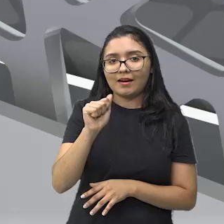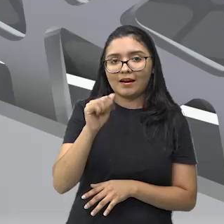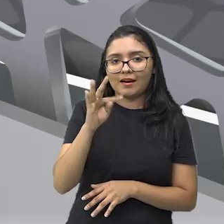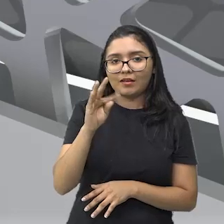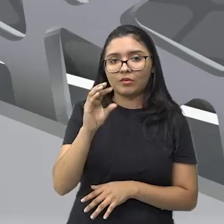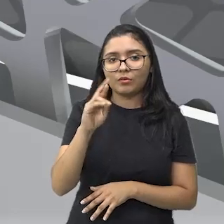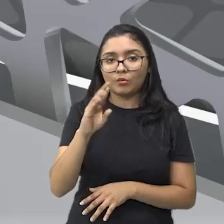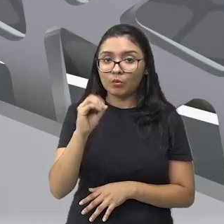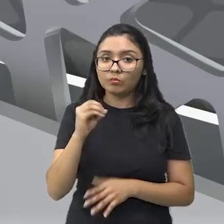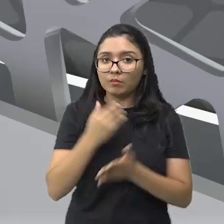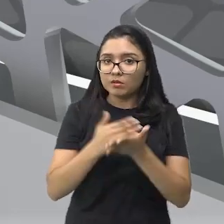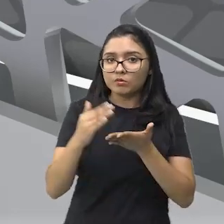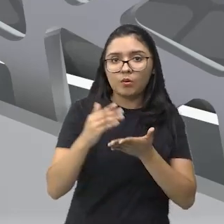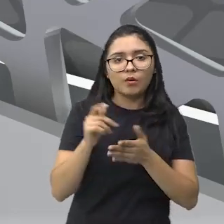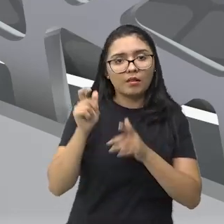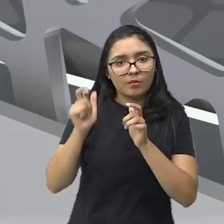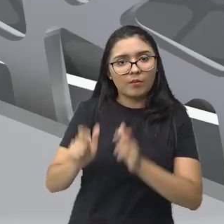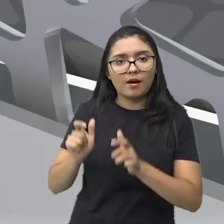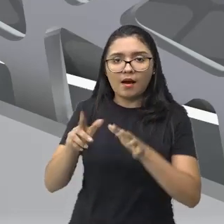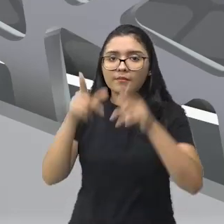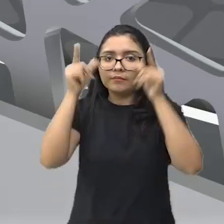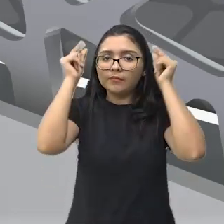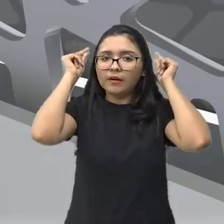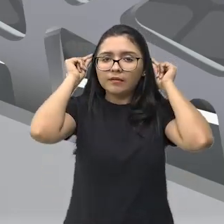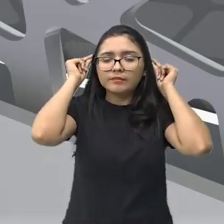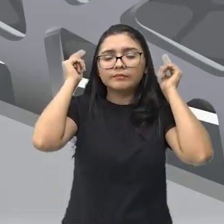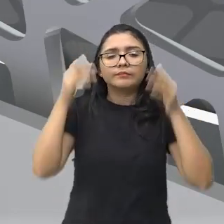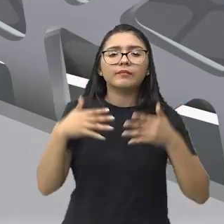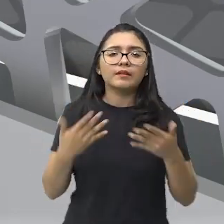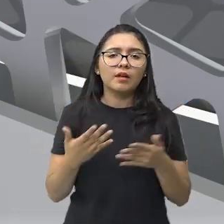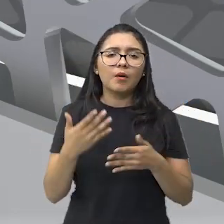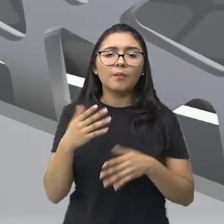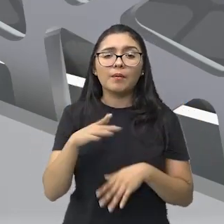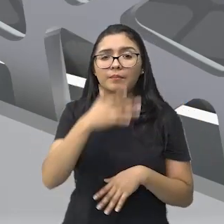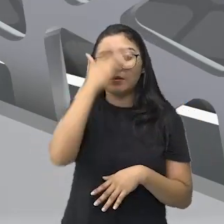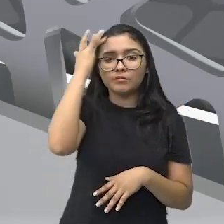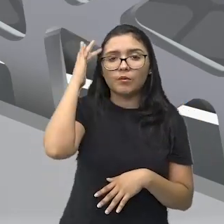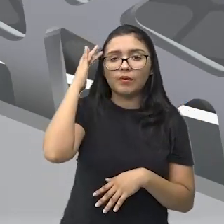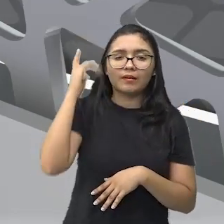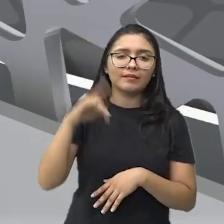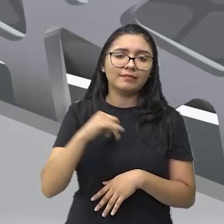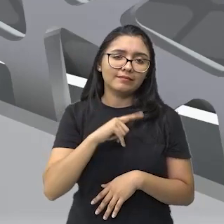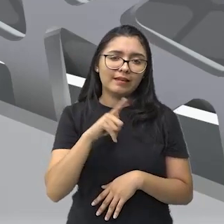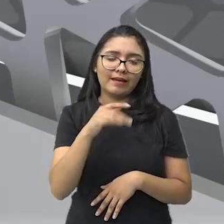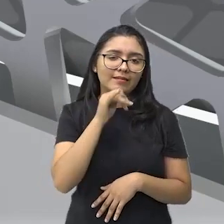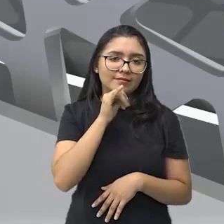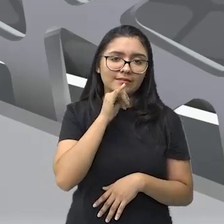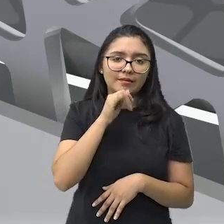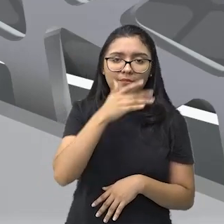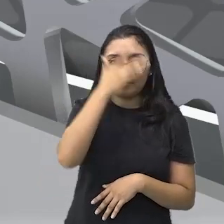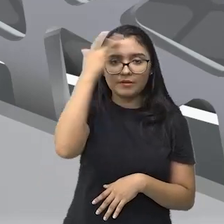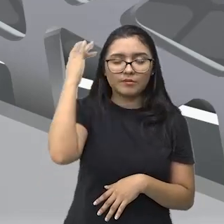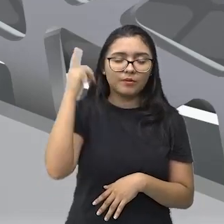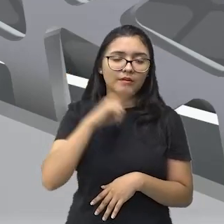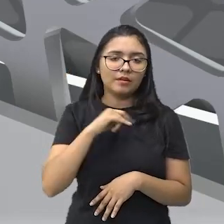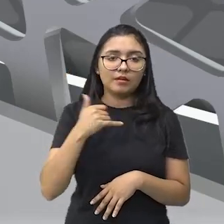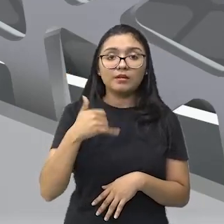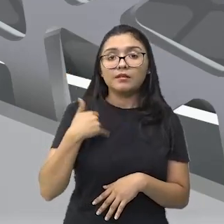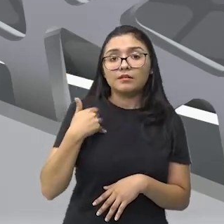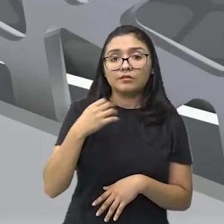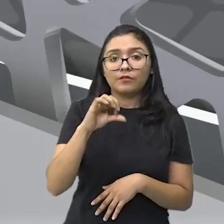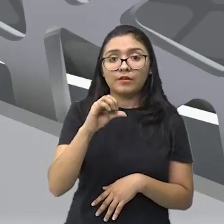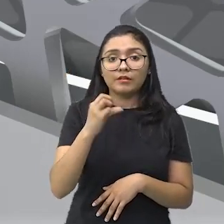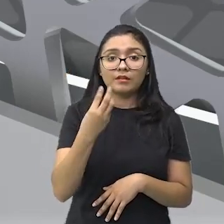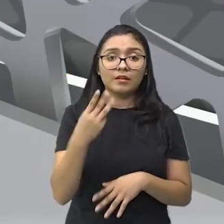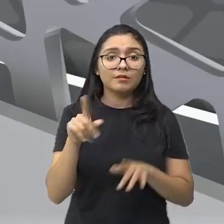adianta a pessoa ter 90 anos e ela não ser registrada, ela não vai existir para a sociedade,